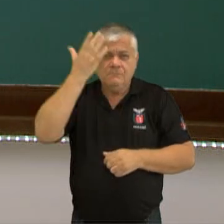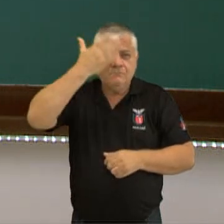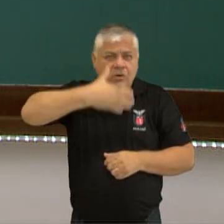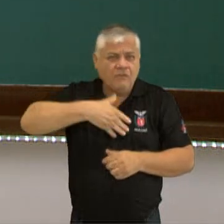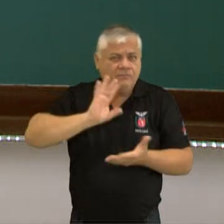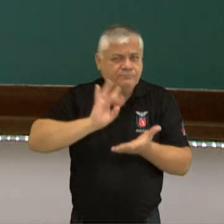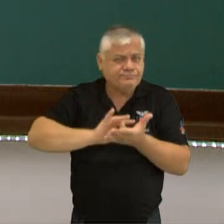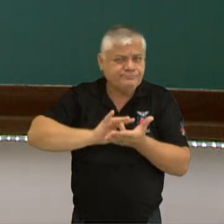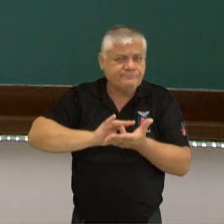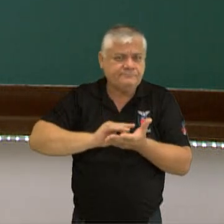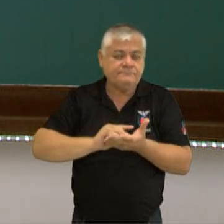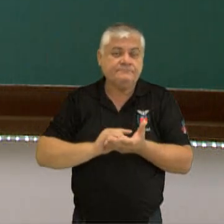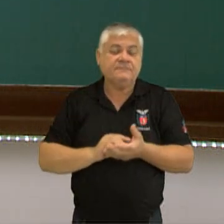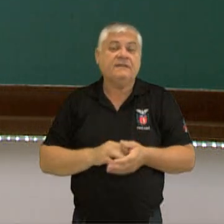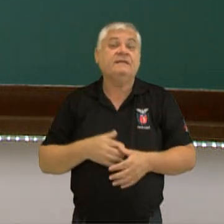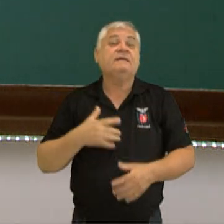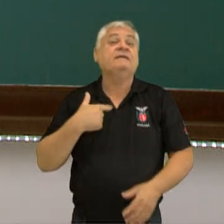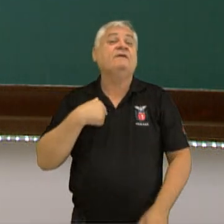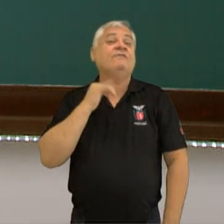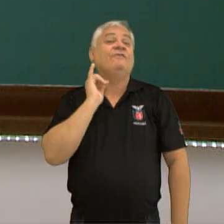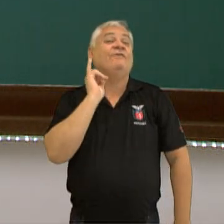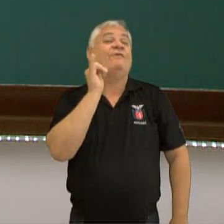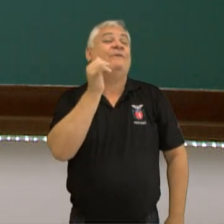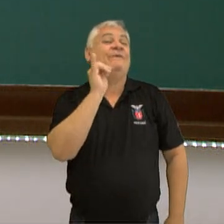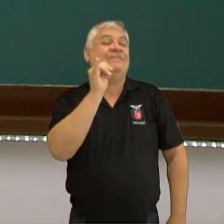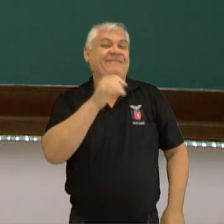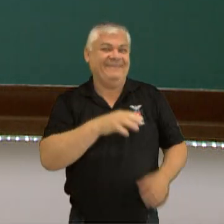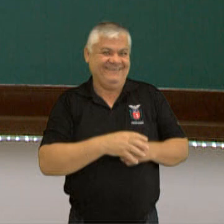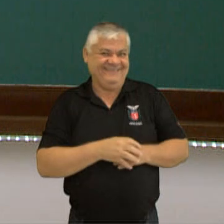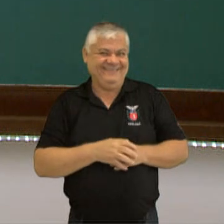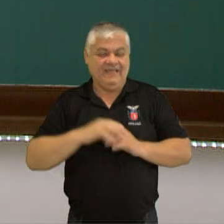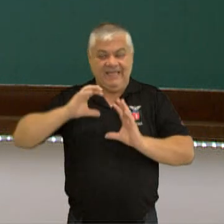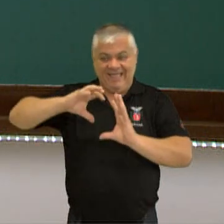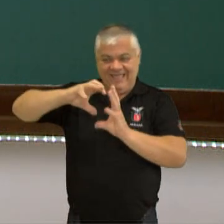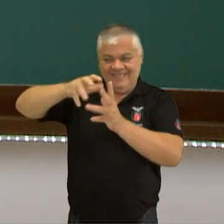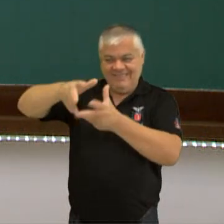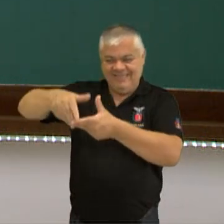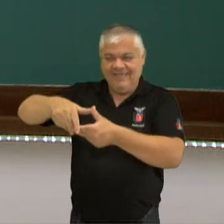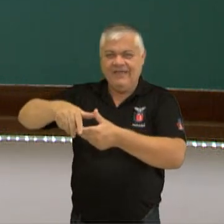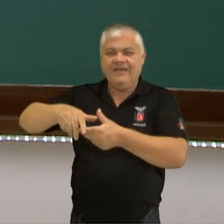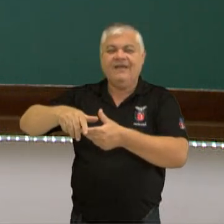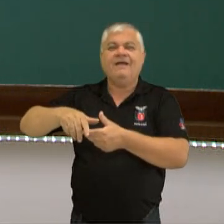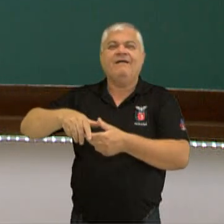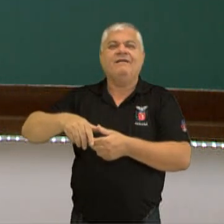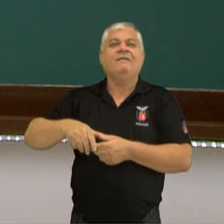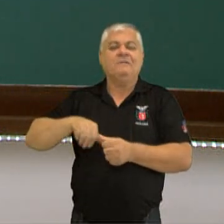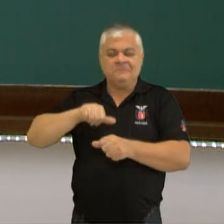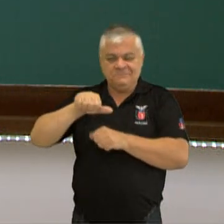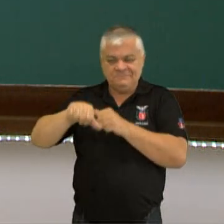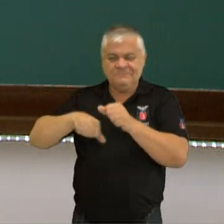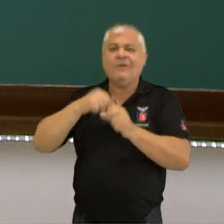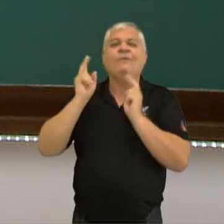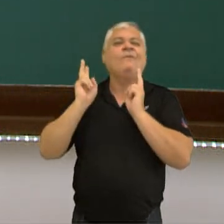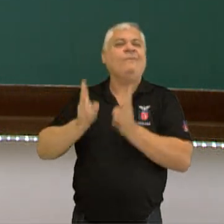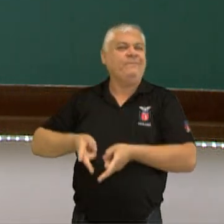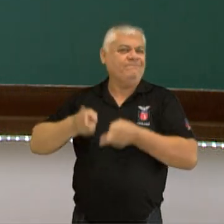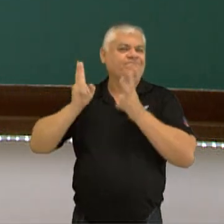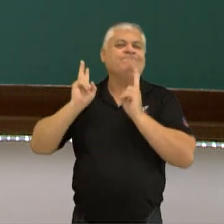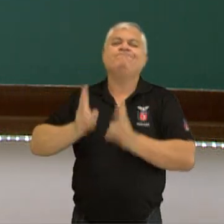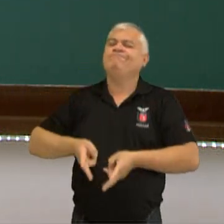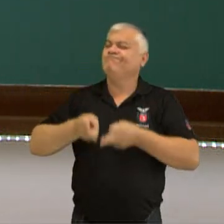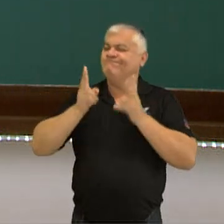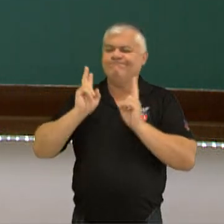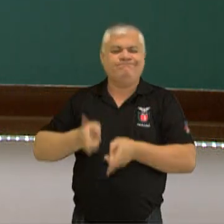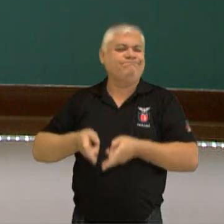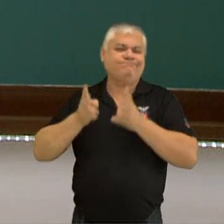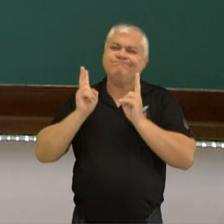isso? Então, se eu contar para vocês que o nosso planeta continua se modificando e ele vai